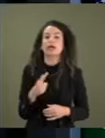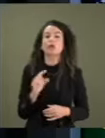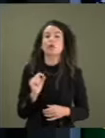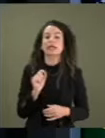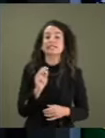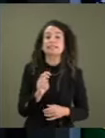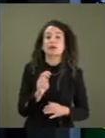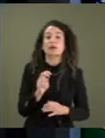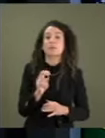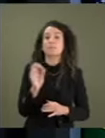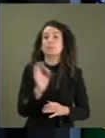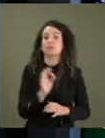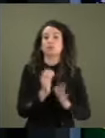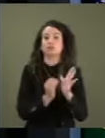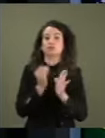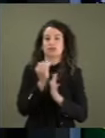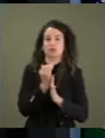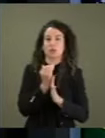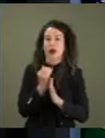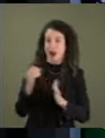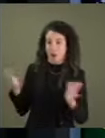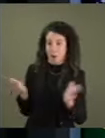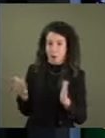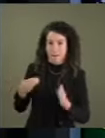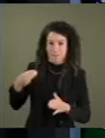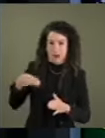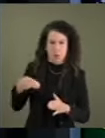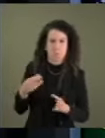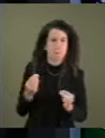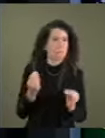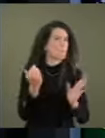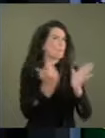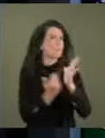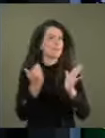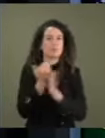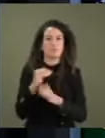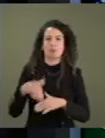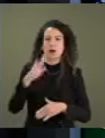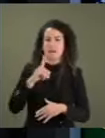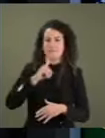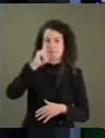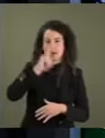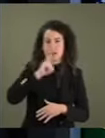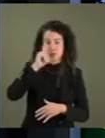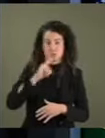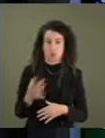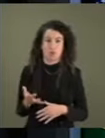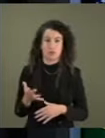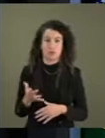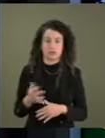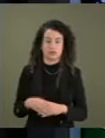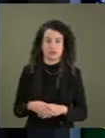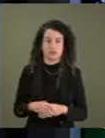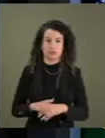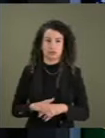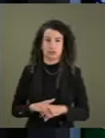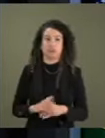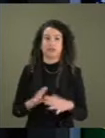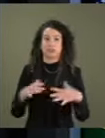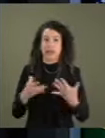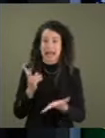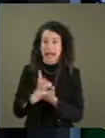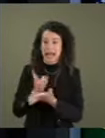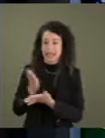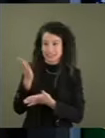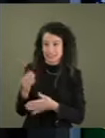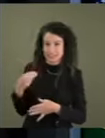está muito mais danosa no avançar do tempo, muito mais perigosa. Portanto, essa mesma maconha